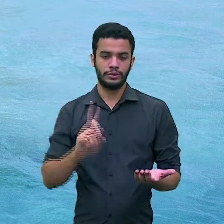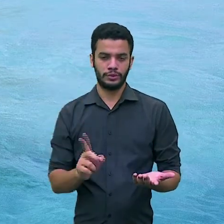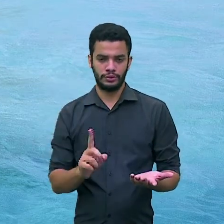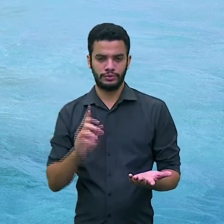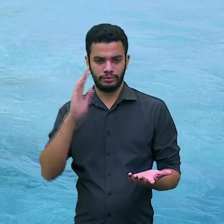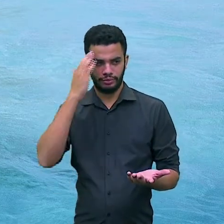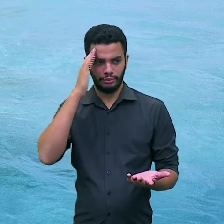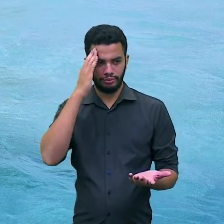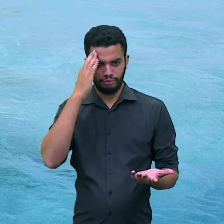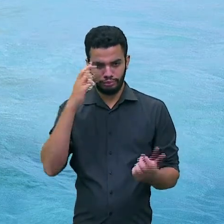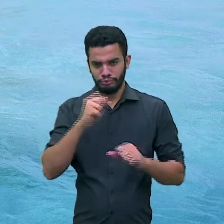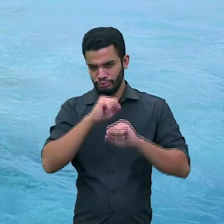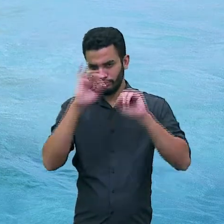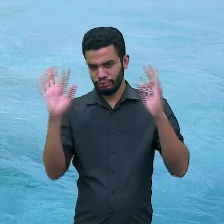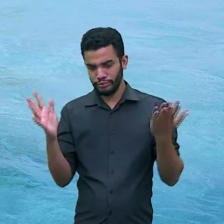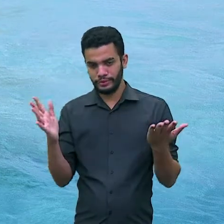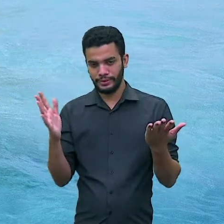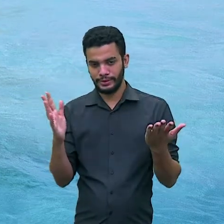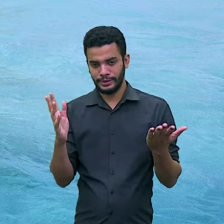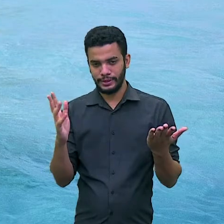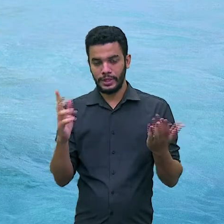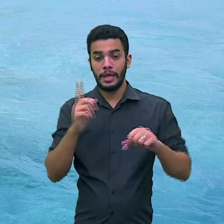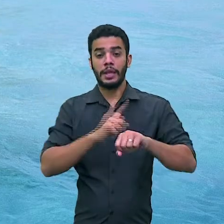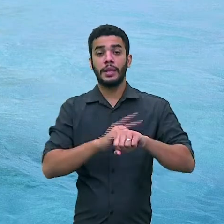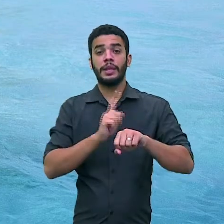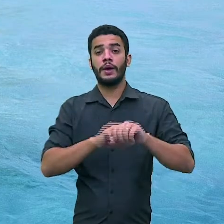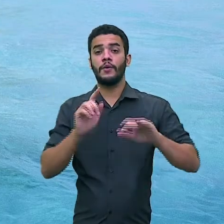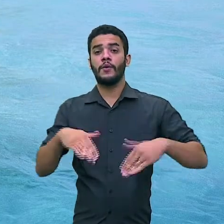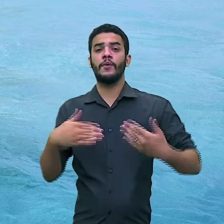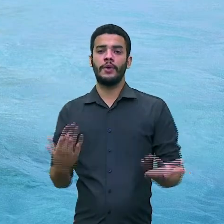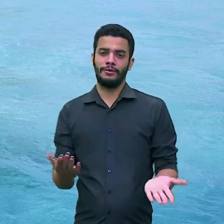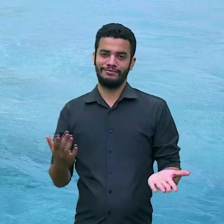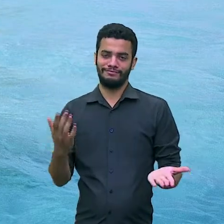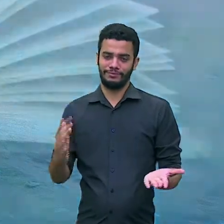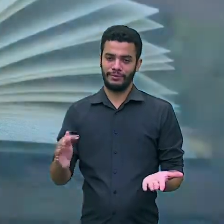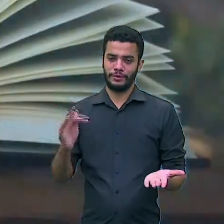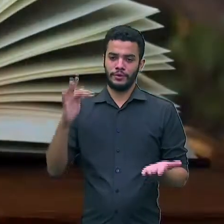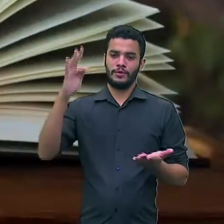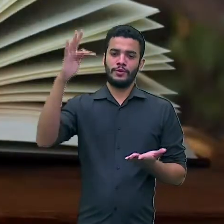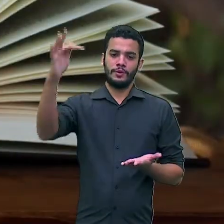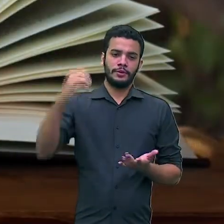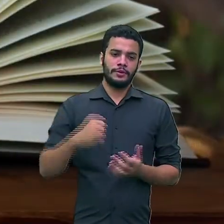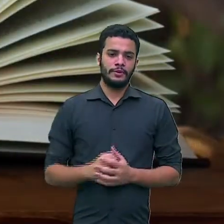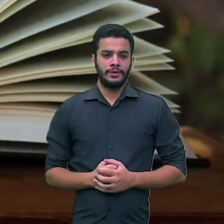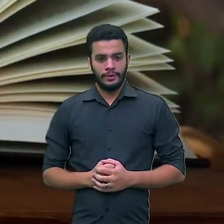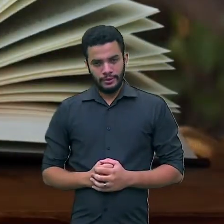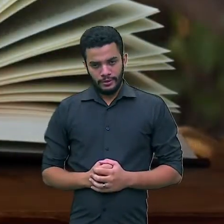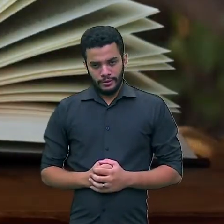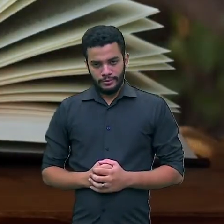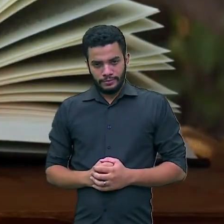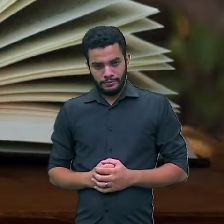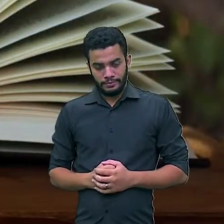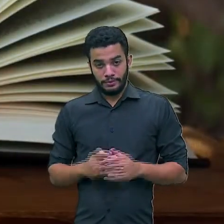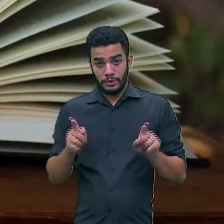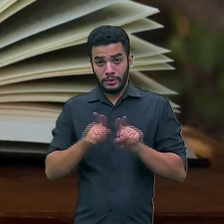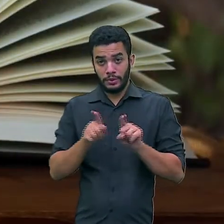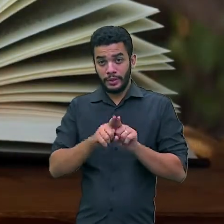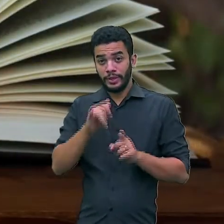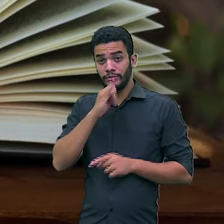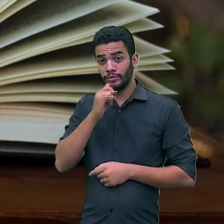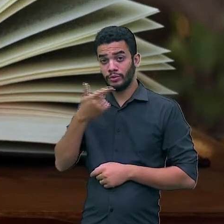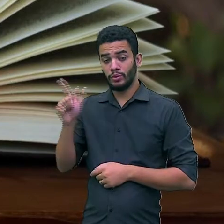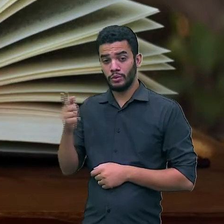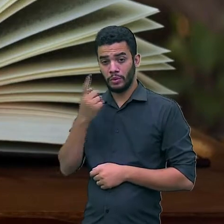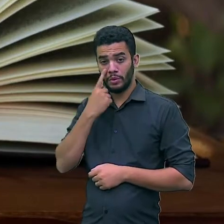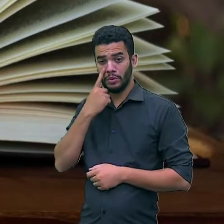caso, estamos falando do tempo futuro, que ainda virá. Vamos a esse exemplo aqui. Vamos comigo?